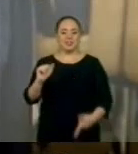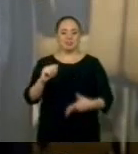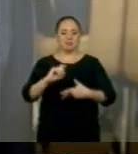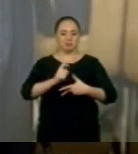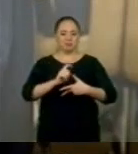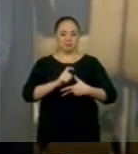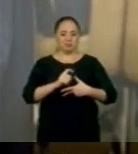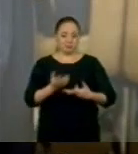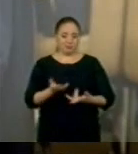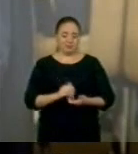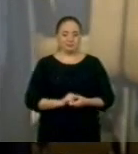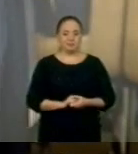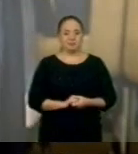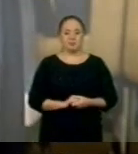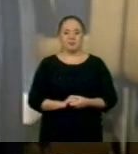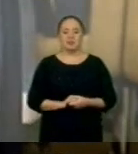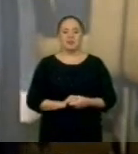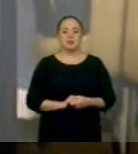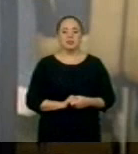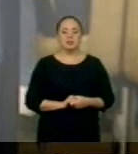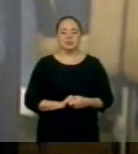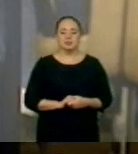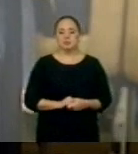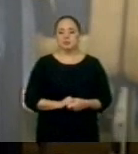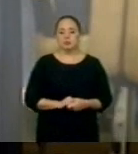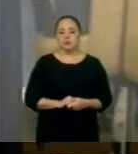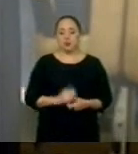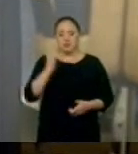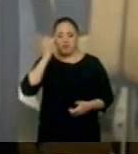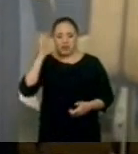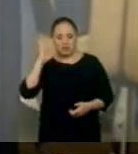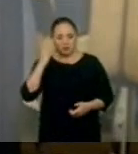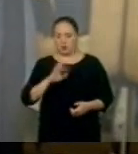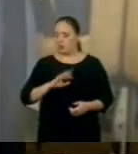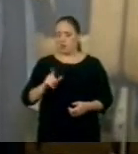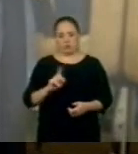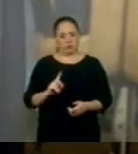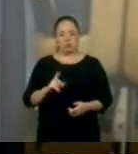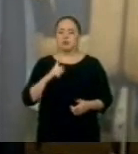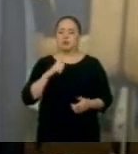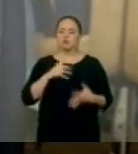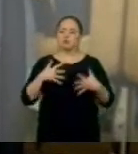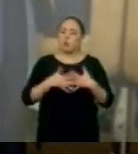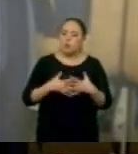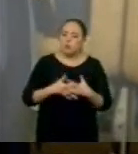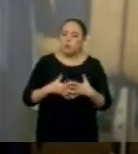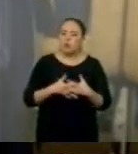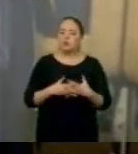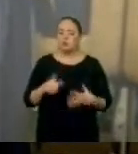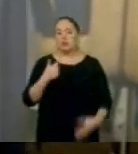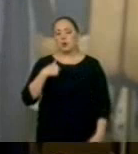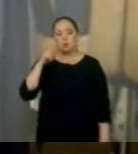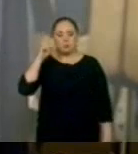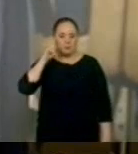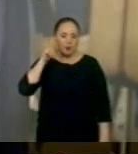E não foi de fácil solução este conflito existente, e me lembro,